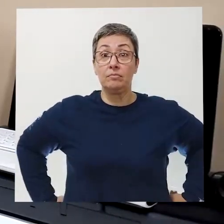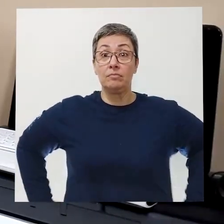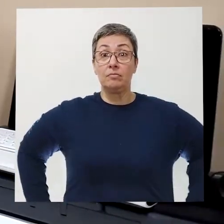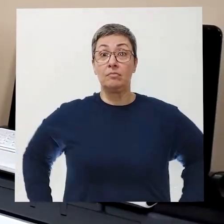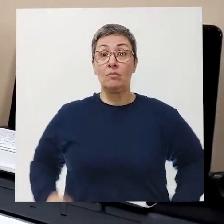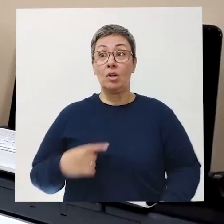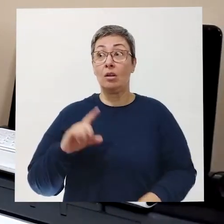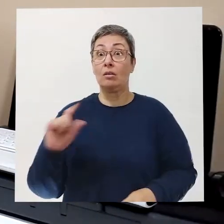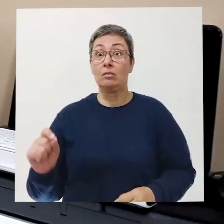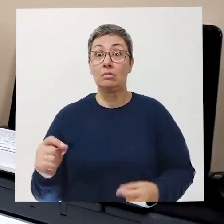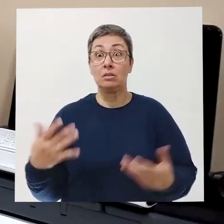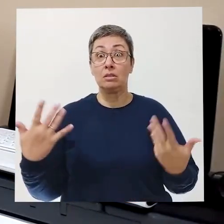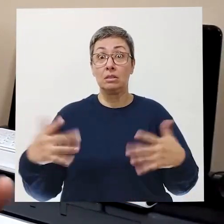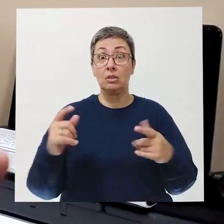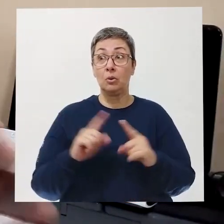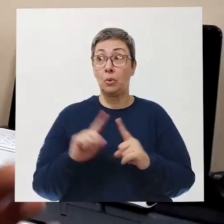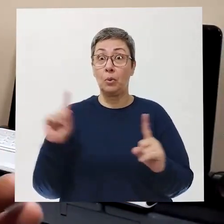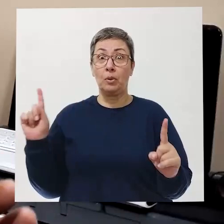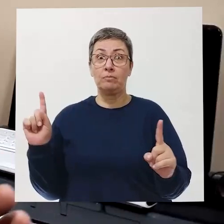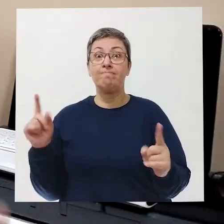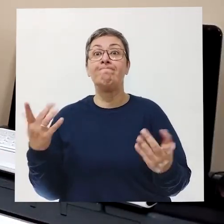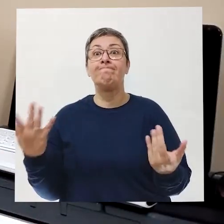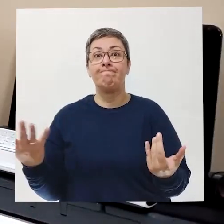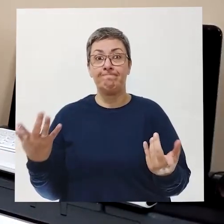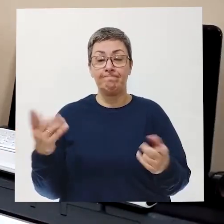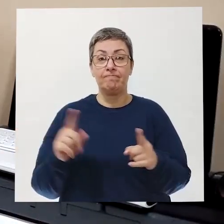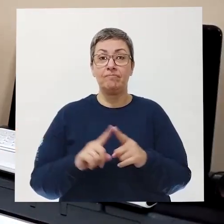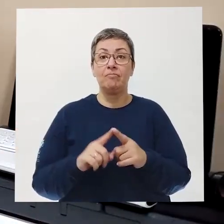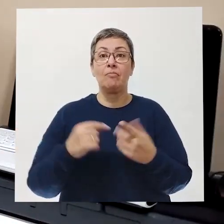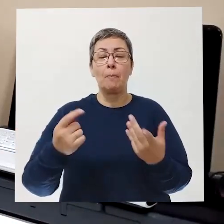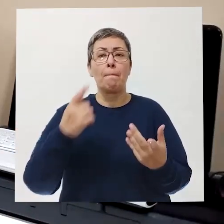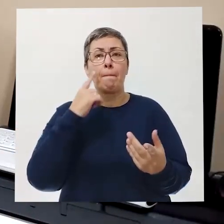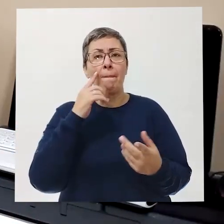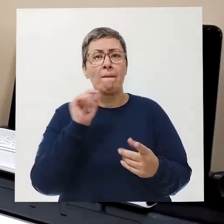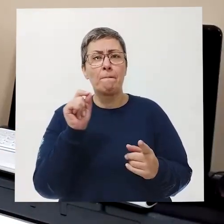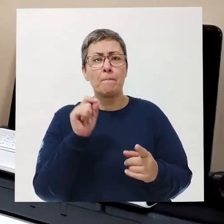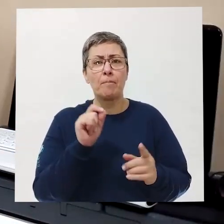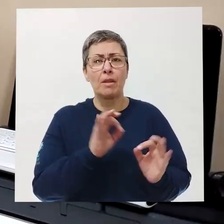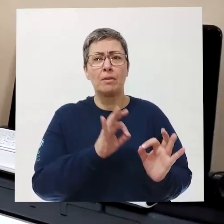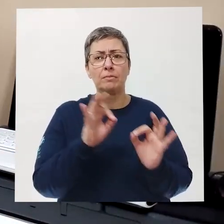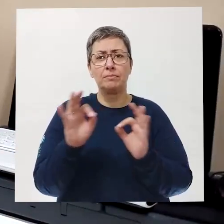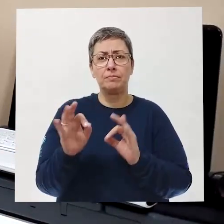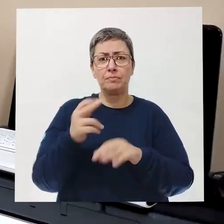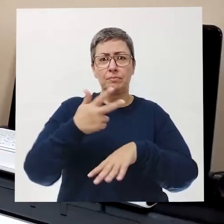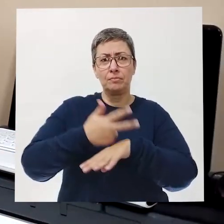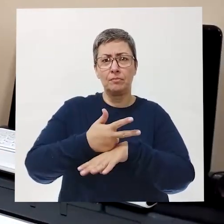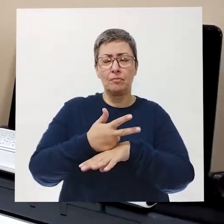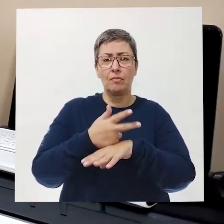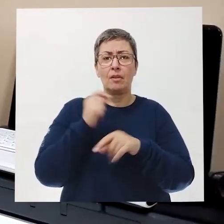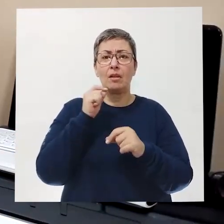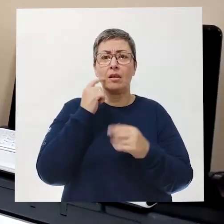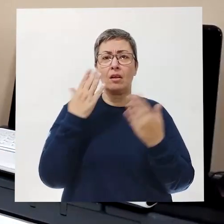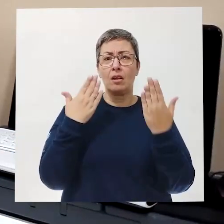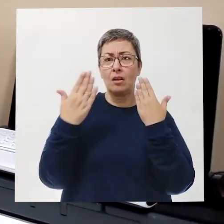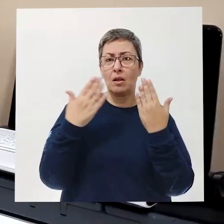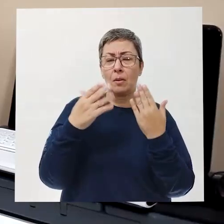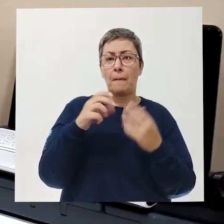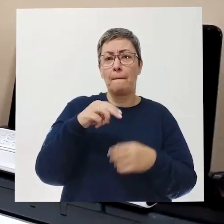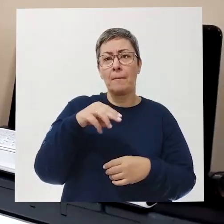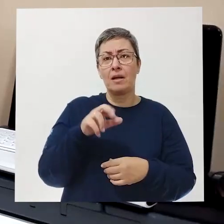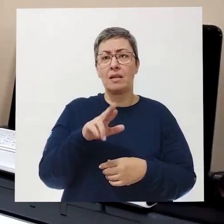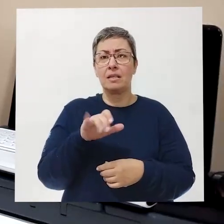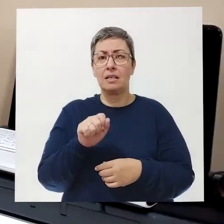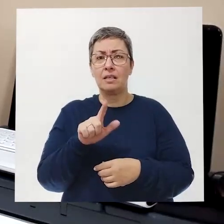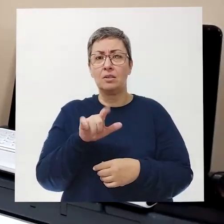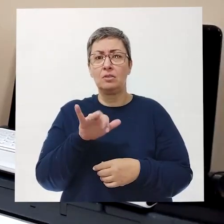se fugimos para bem longe. Vamos assistir um vídeo de uma psicóloga, a doutora Maria Luísa Aguiar, que